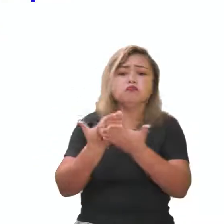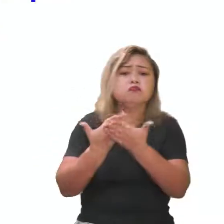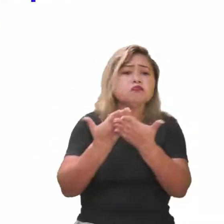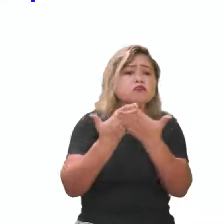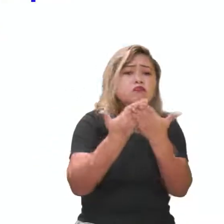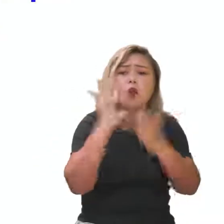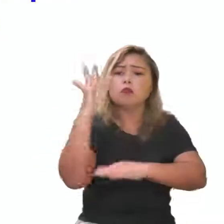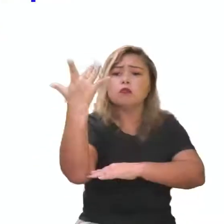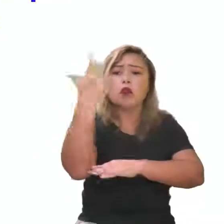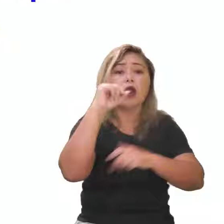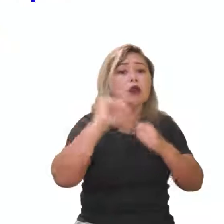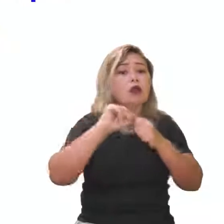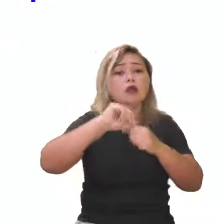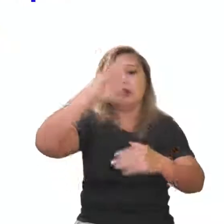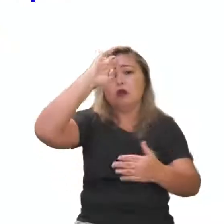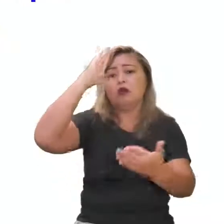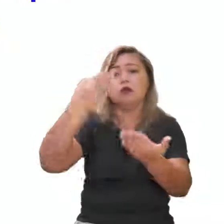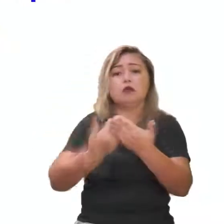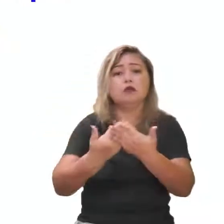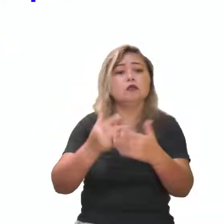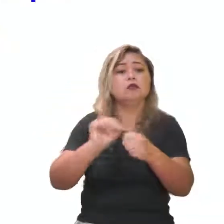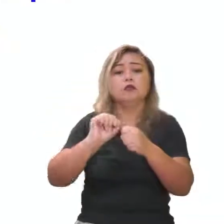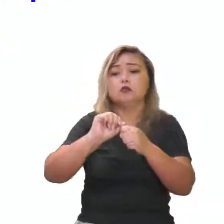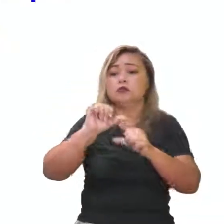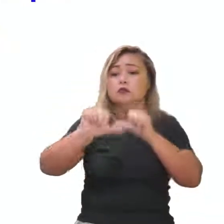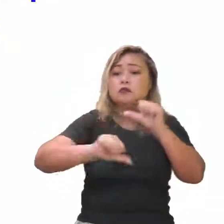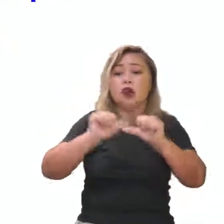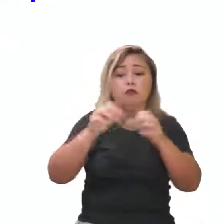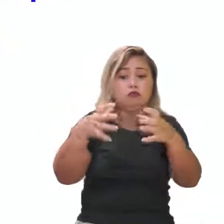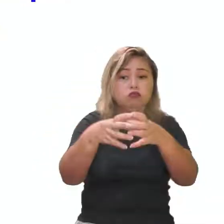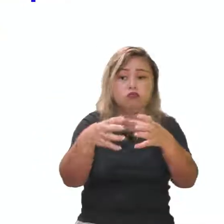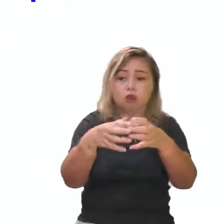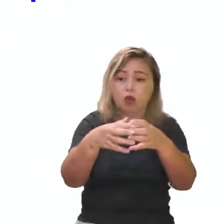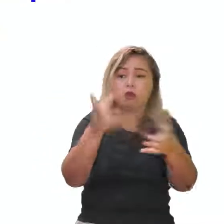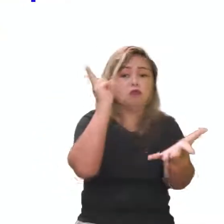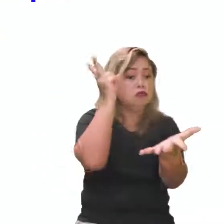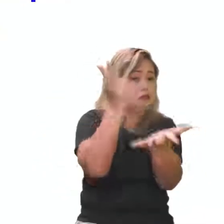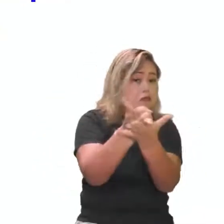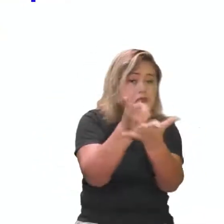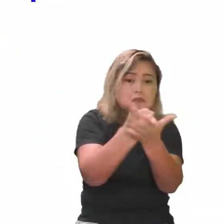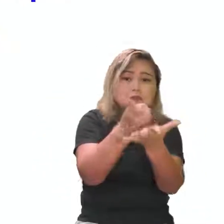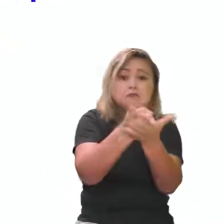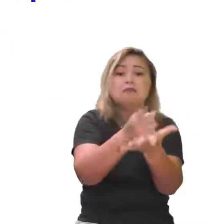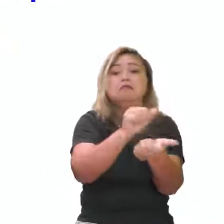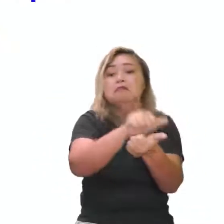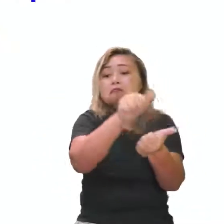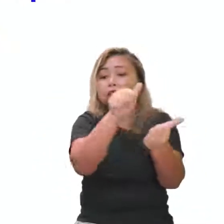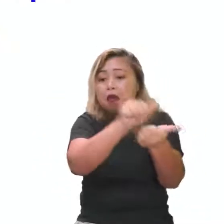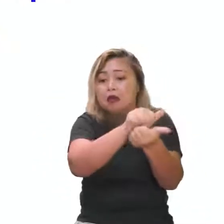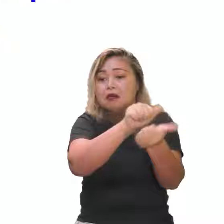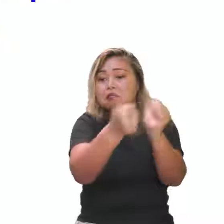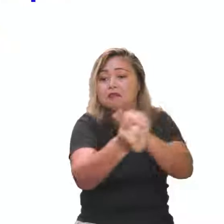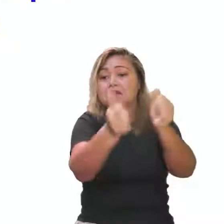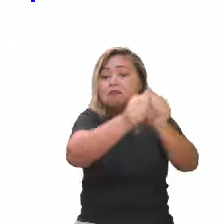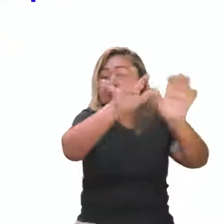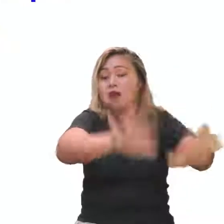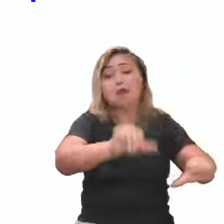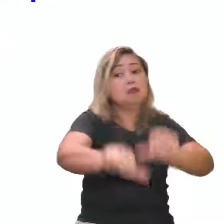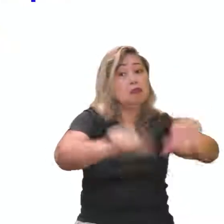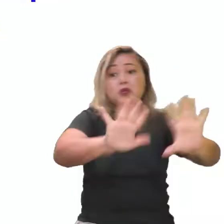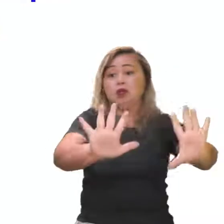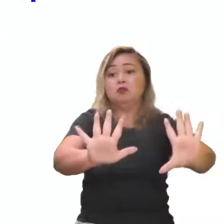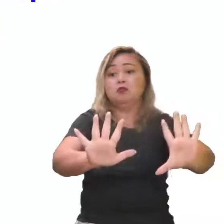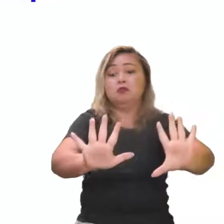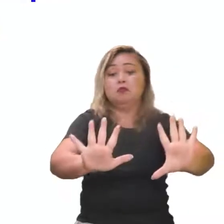de transformação das espécies. Cada espécie é única, cada uma vai estar adaptada no seu ambiente e acabou, não muda